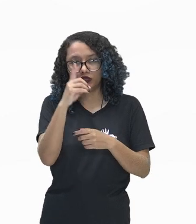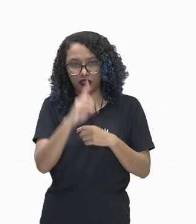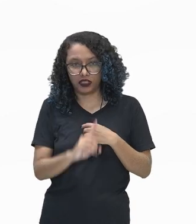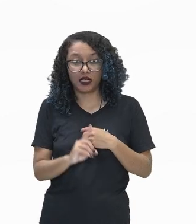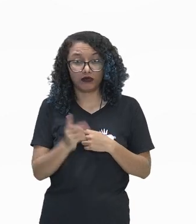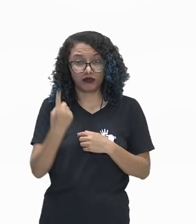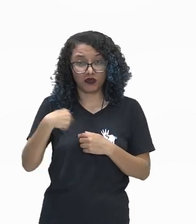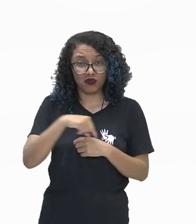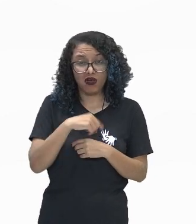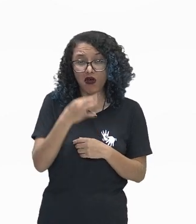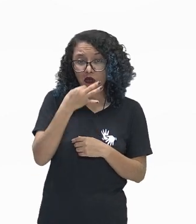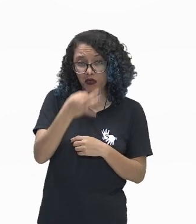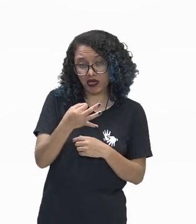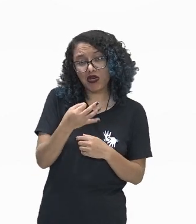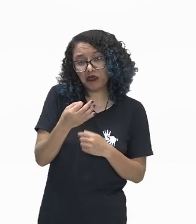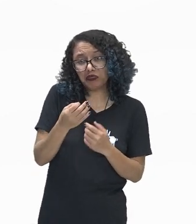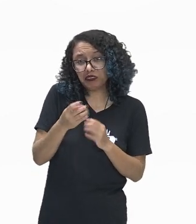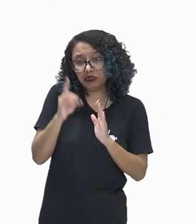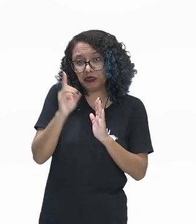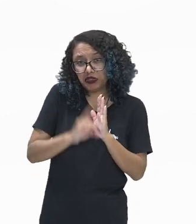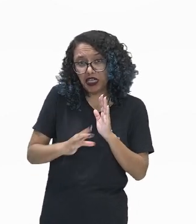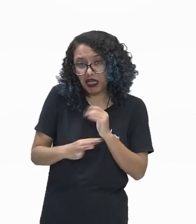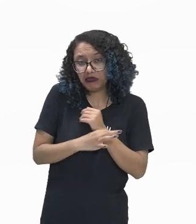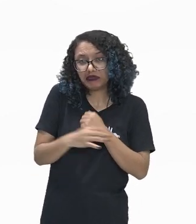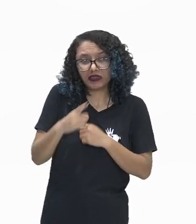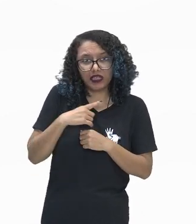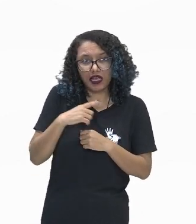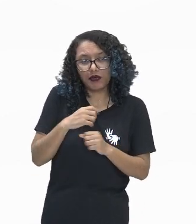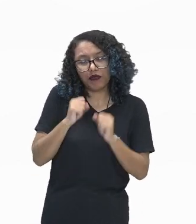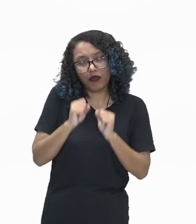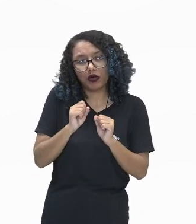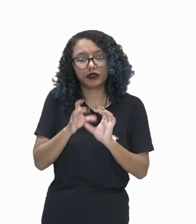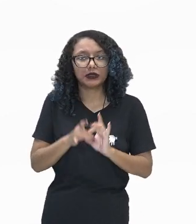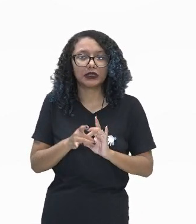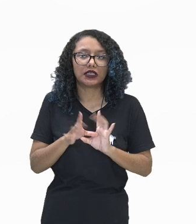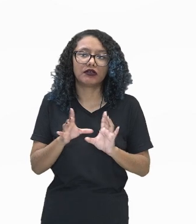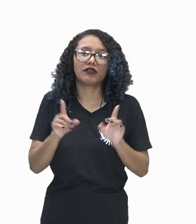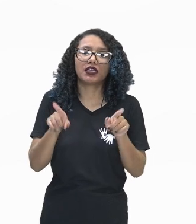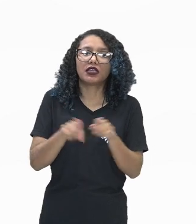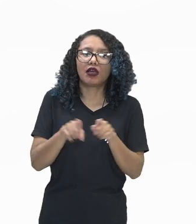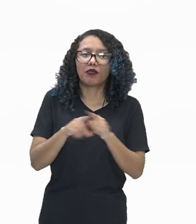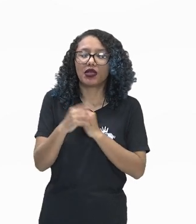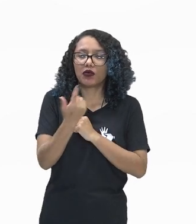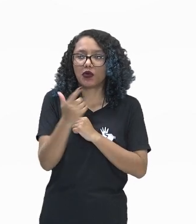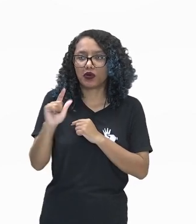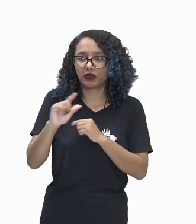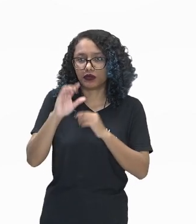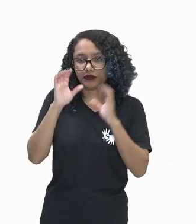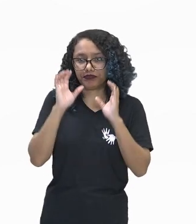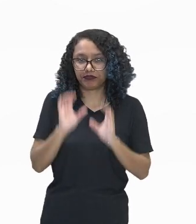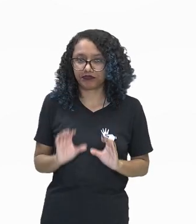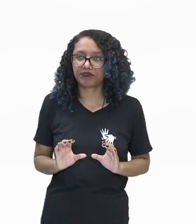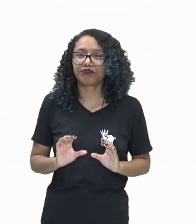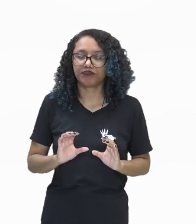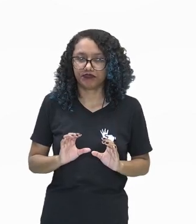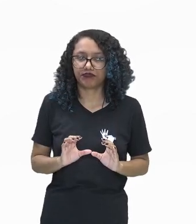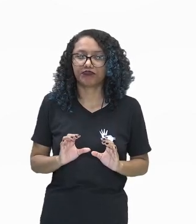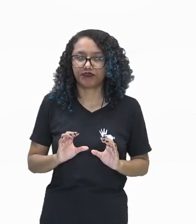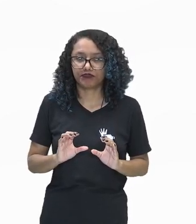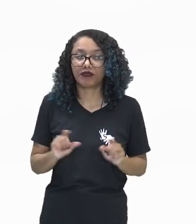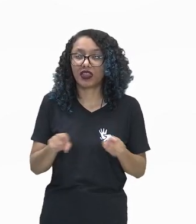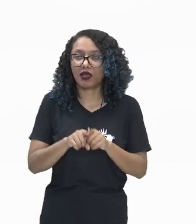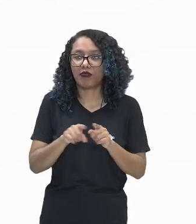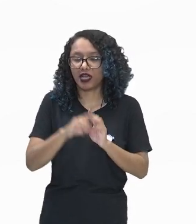direito do ser humano ter opinião. Outra coisa também, a cidadania, né? Então, ser